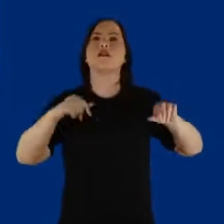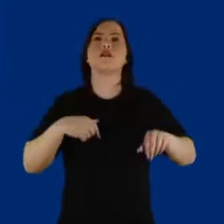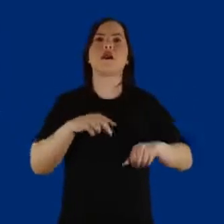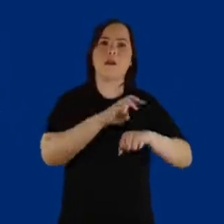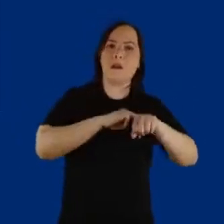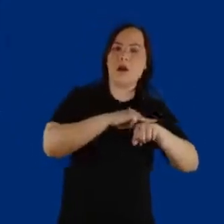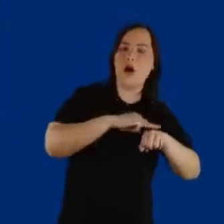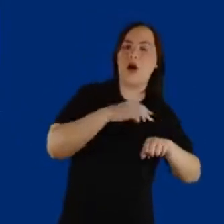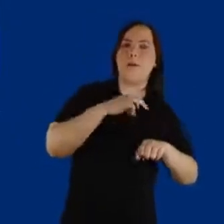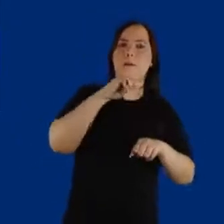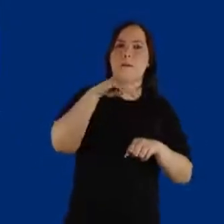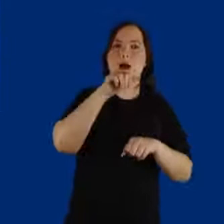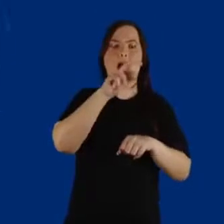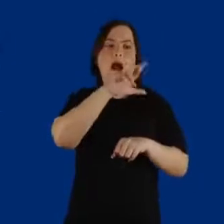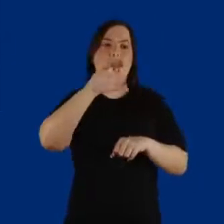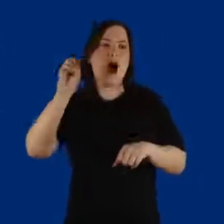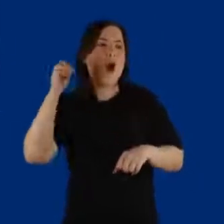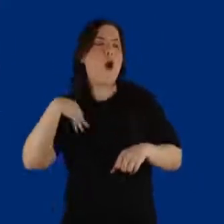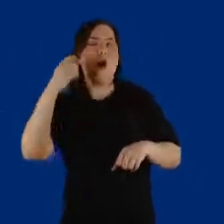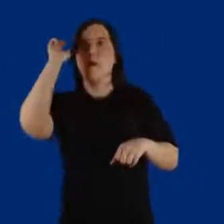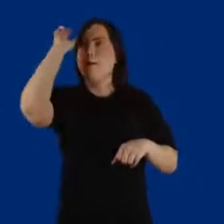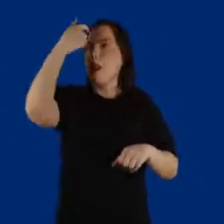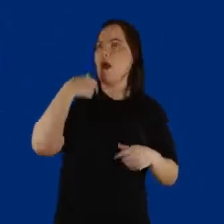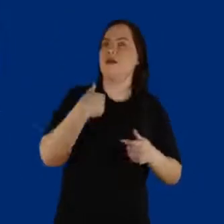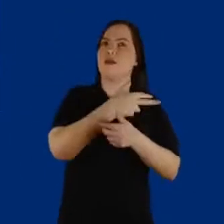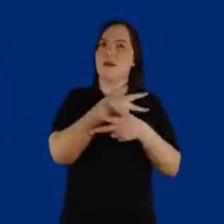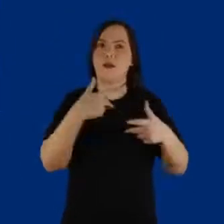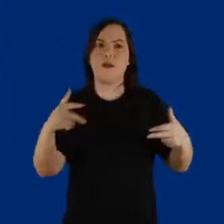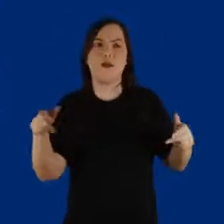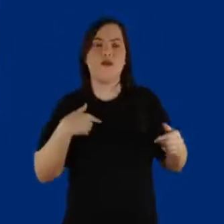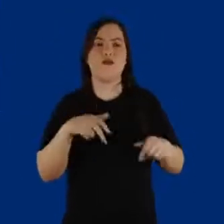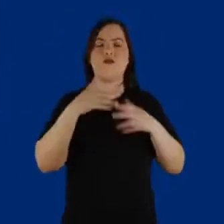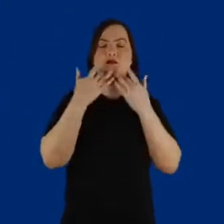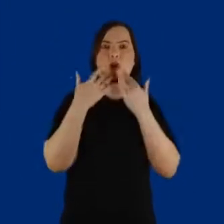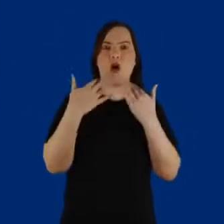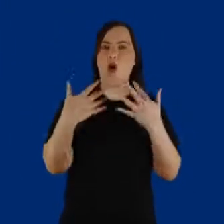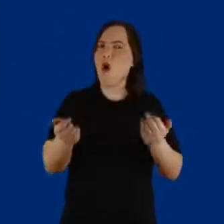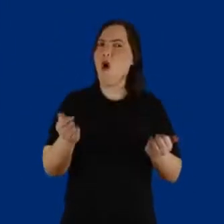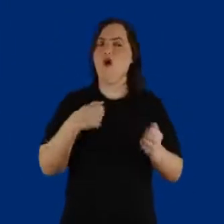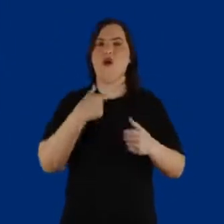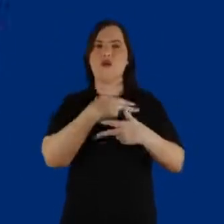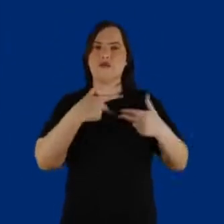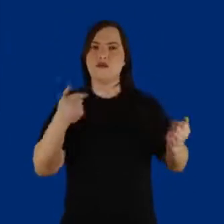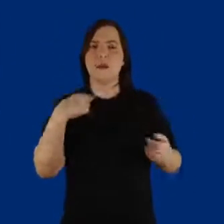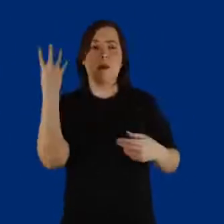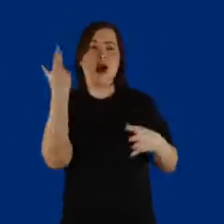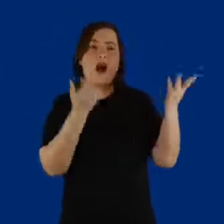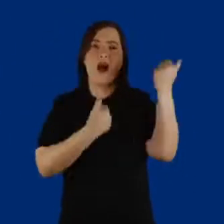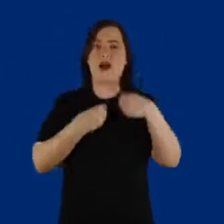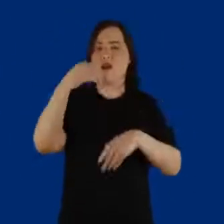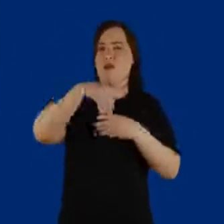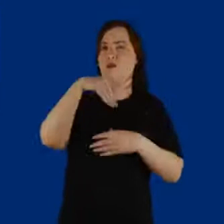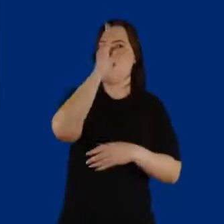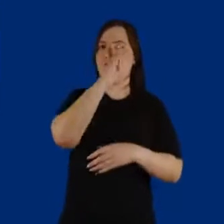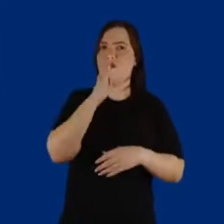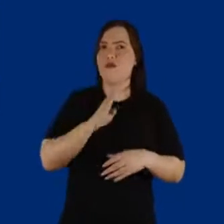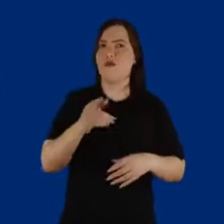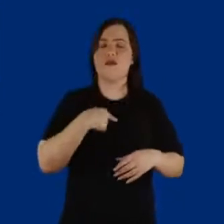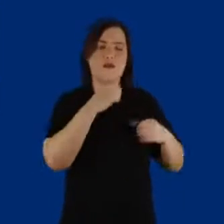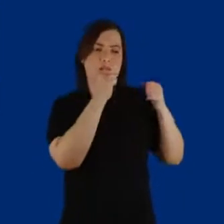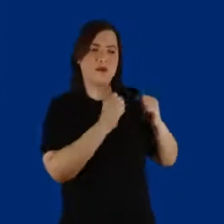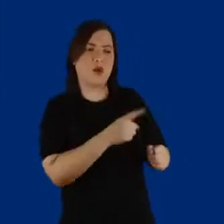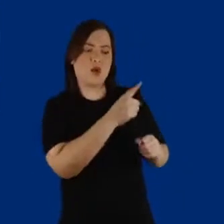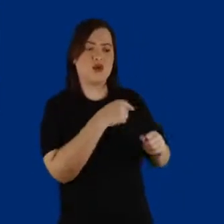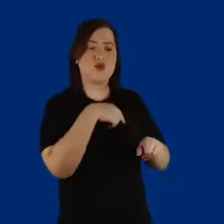somos marrons, nós somos, né, pretos, nós somos de todas as cores. E isso que é maravilhoso no Brasil. E é isso que pode fazer